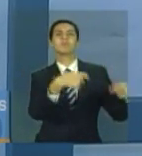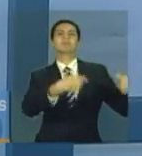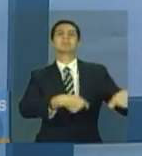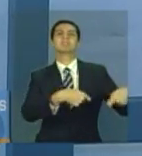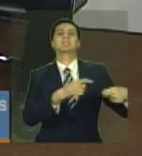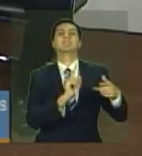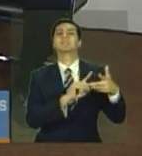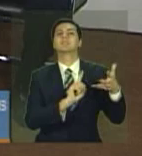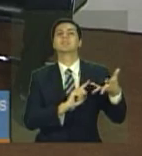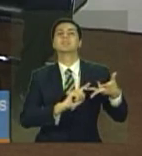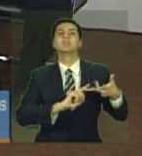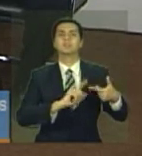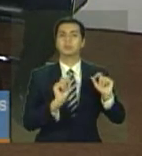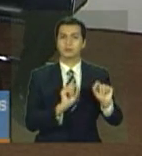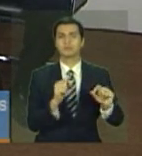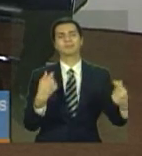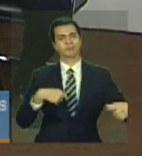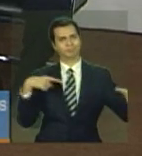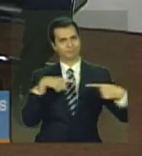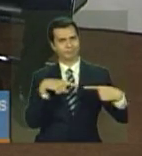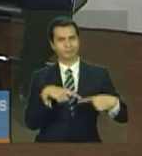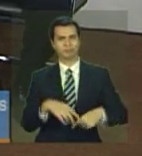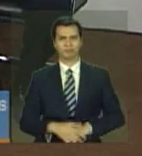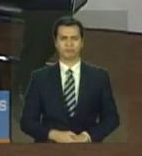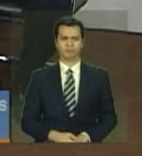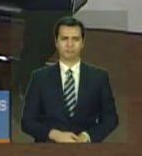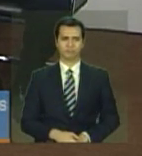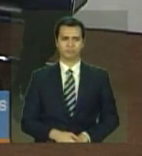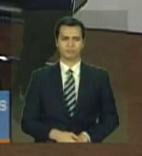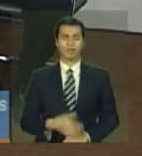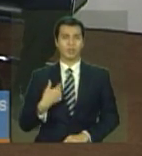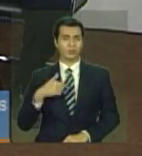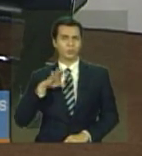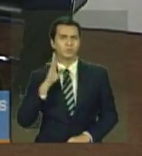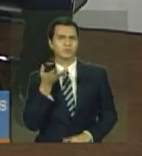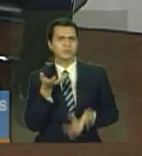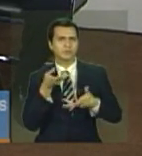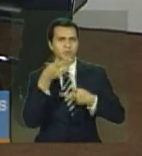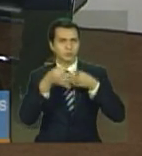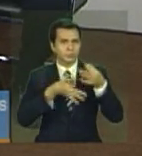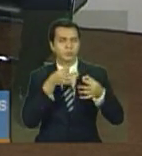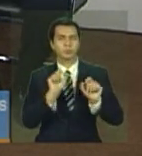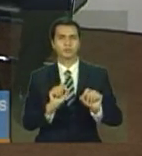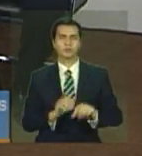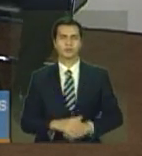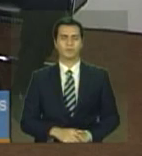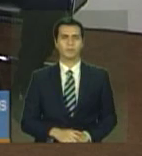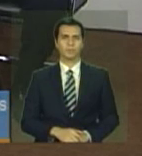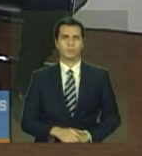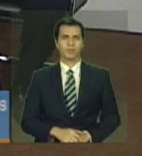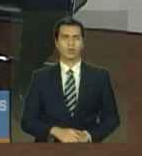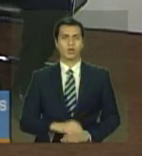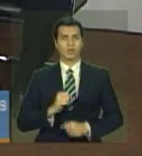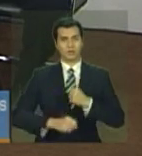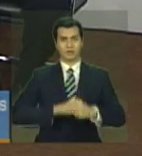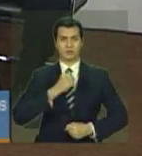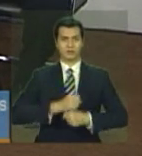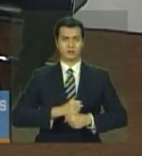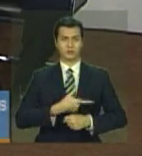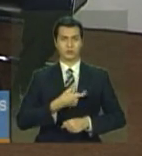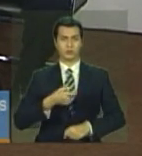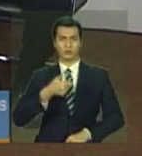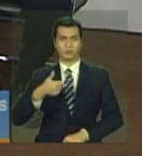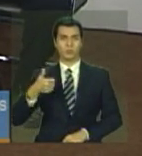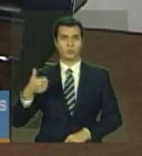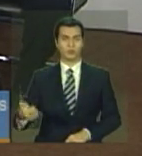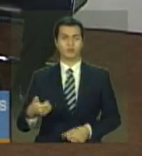Local. Posso fazer uma coisa que eu não tinha colocado? Só reforçando, né, essa proposta nossa desse ano é